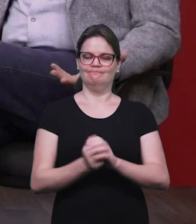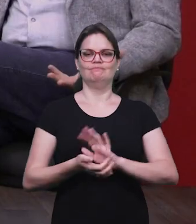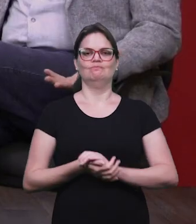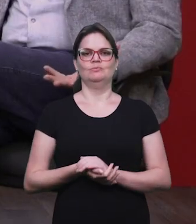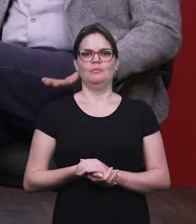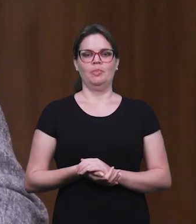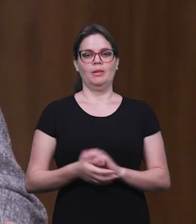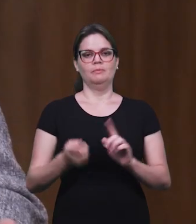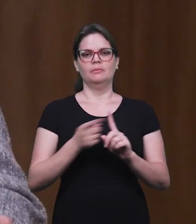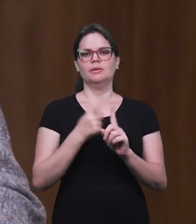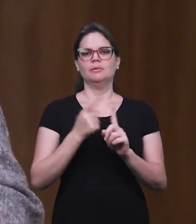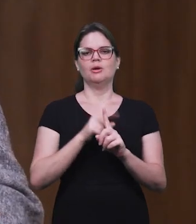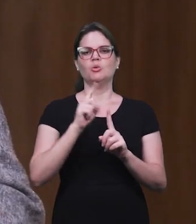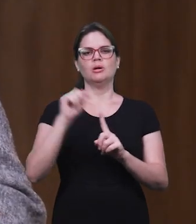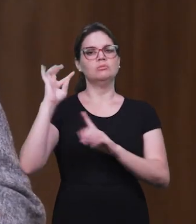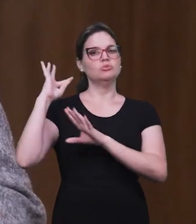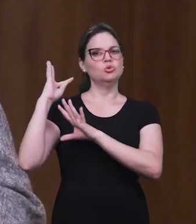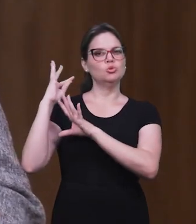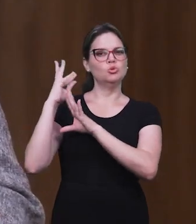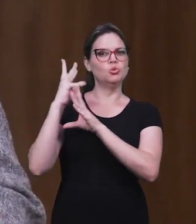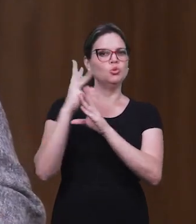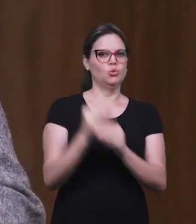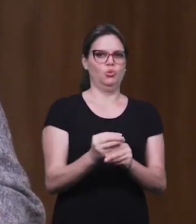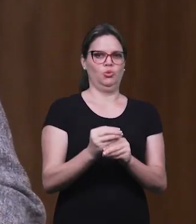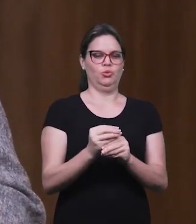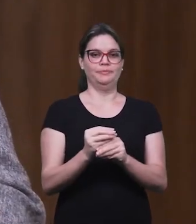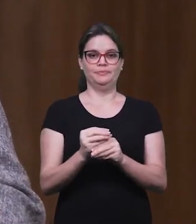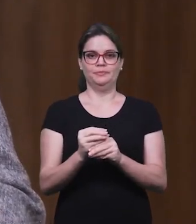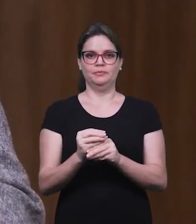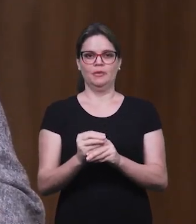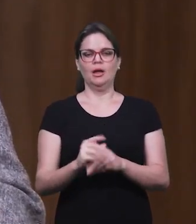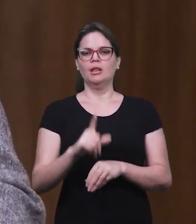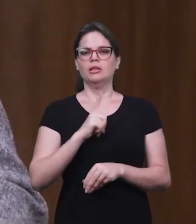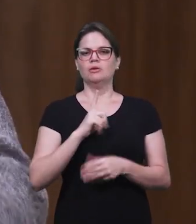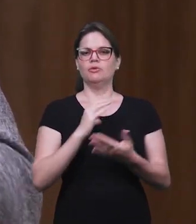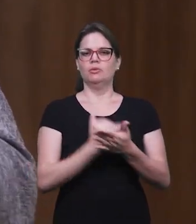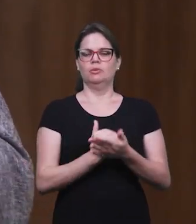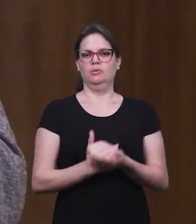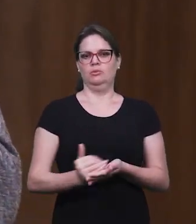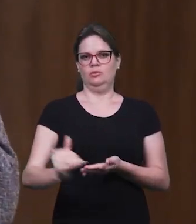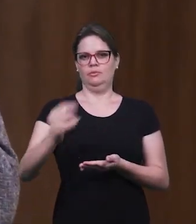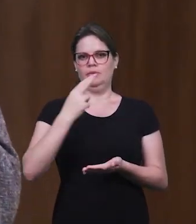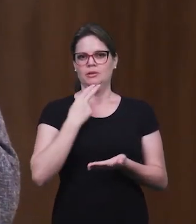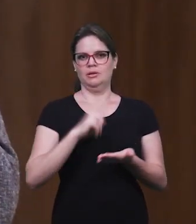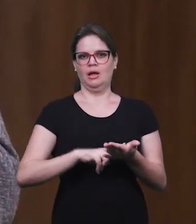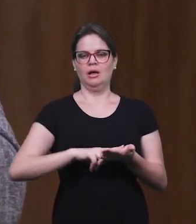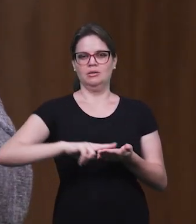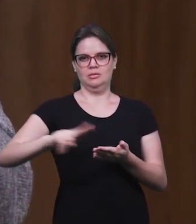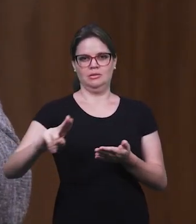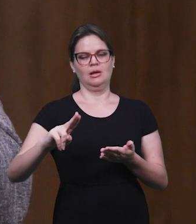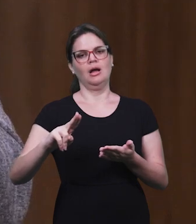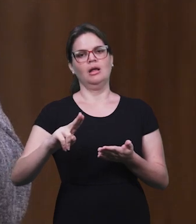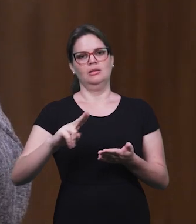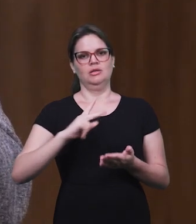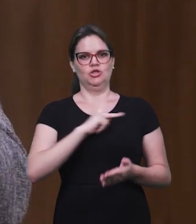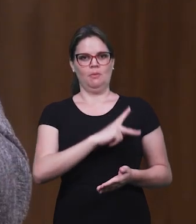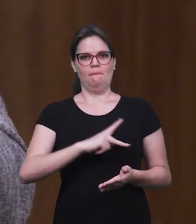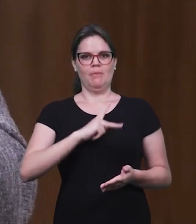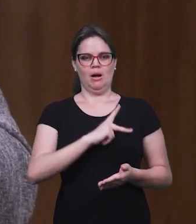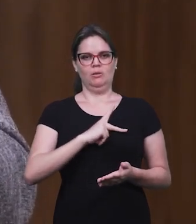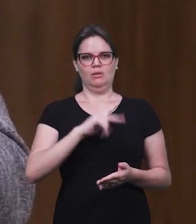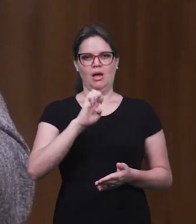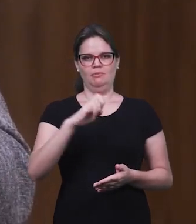no episódio anterior, mas também lembrar aqui de que existe uma sequência